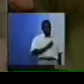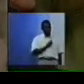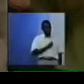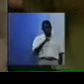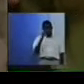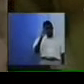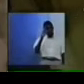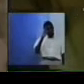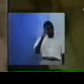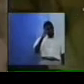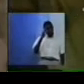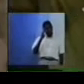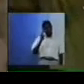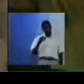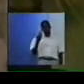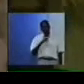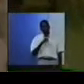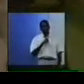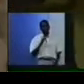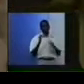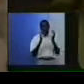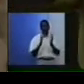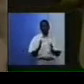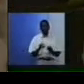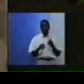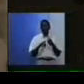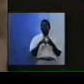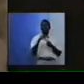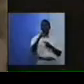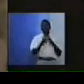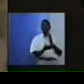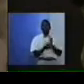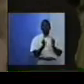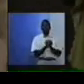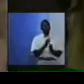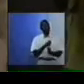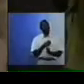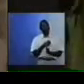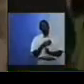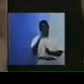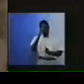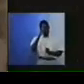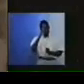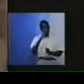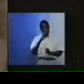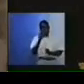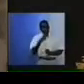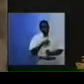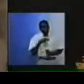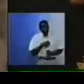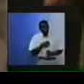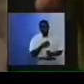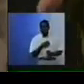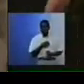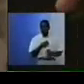fotografia, aquela vez que você estava feliz, que você rompeu com o pecado, que você fez sua primeira experiência de Deus, que você tocou o coração de Deus,